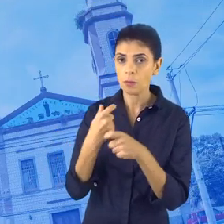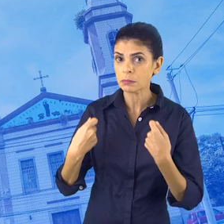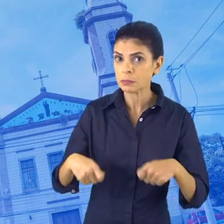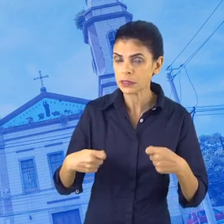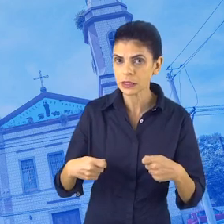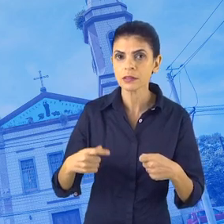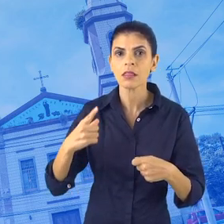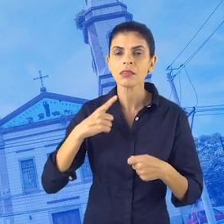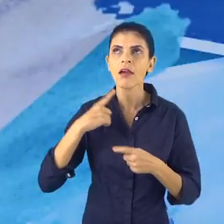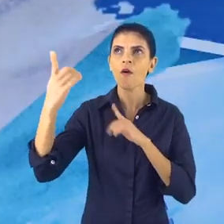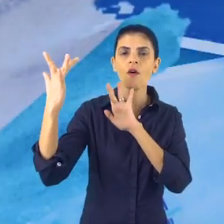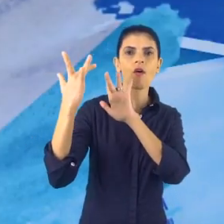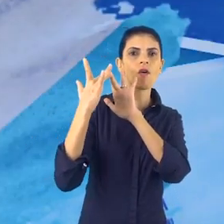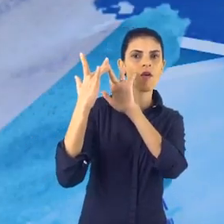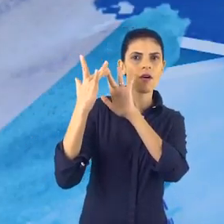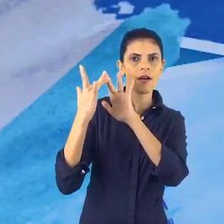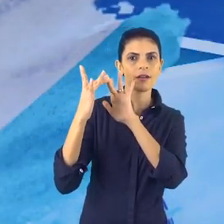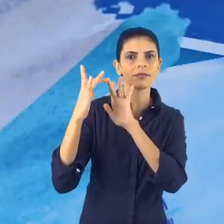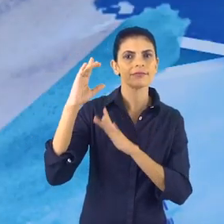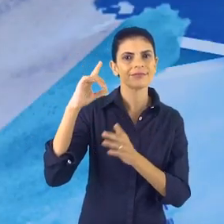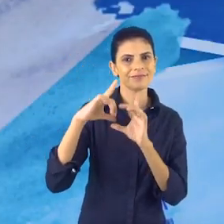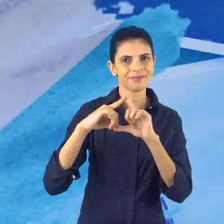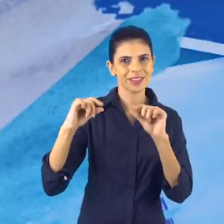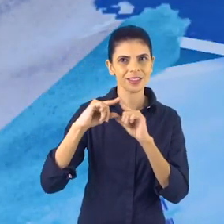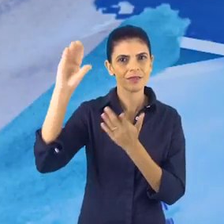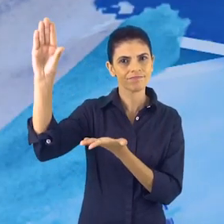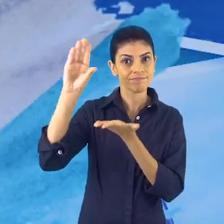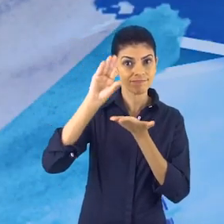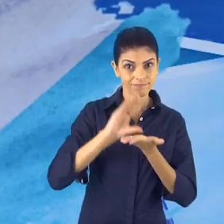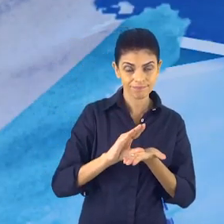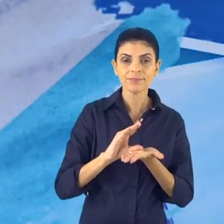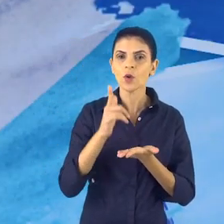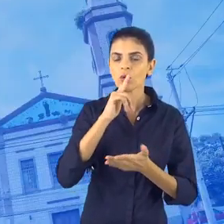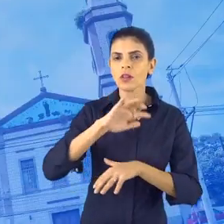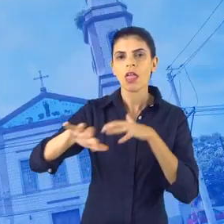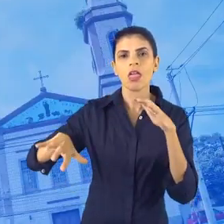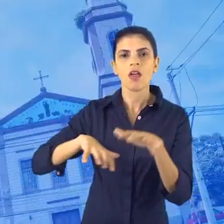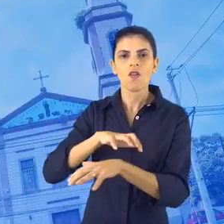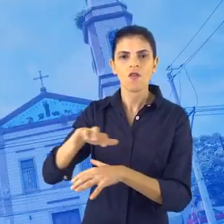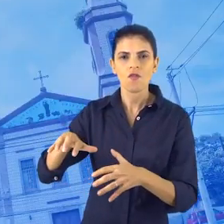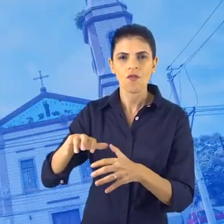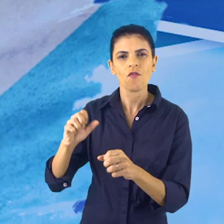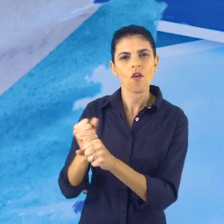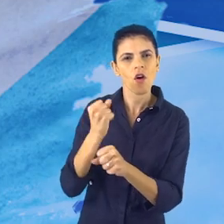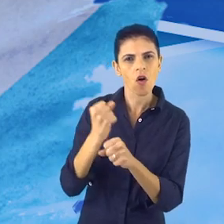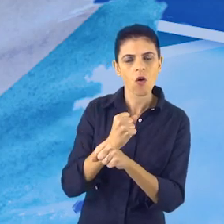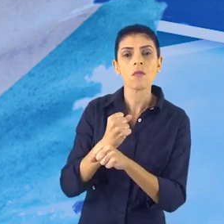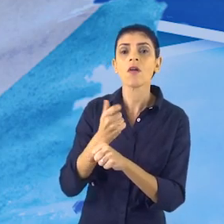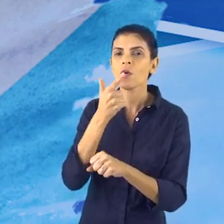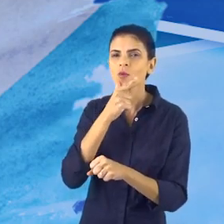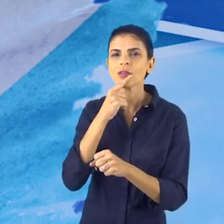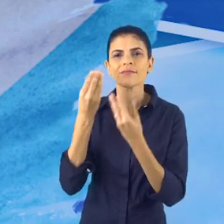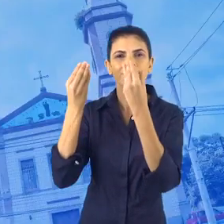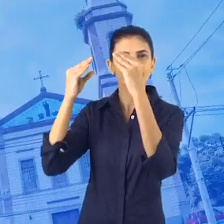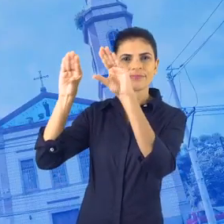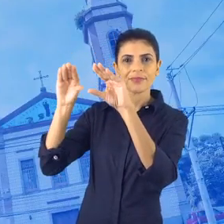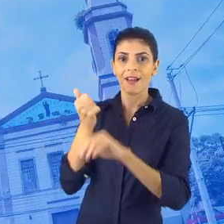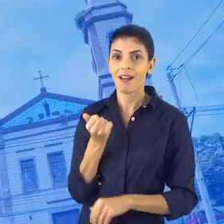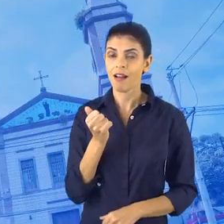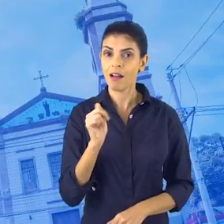que temos com Brasília para trazer recursos será capaz de reformar muitas delas, colocando